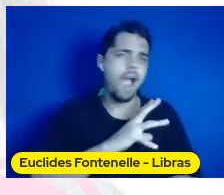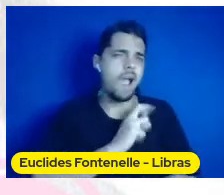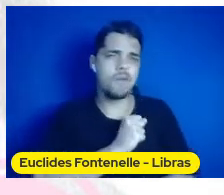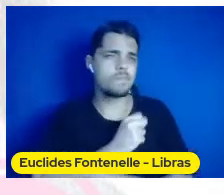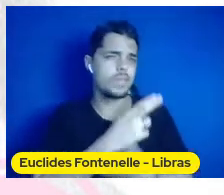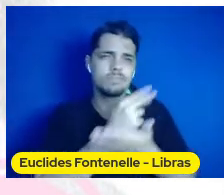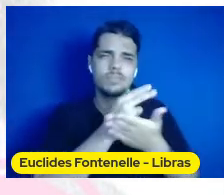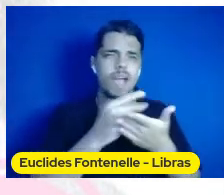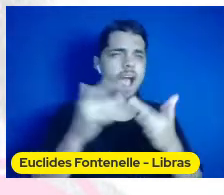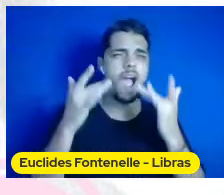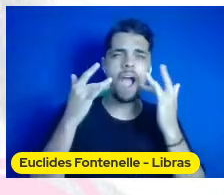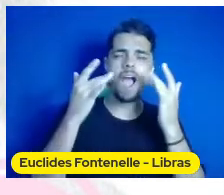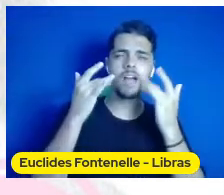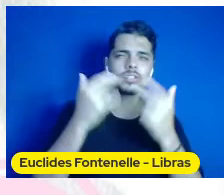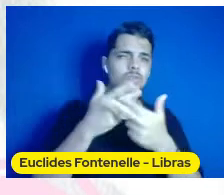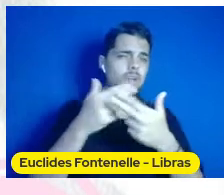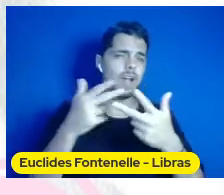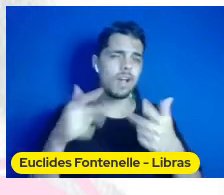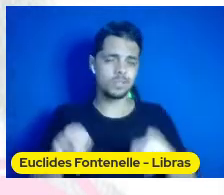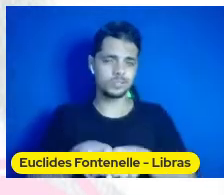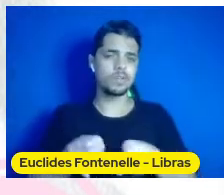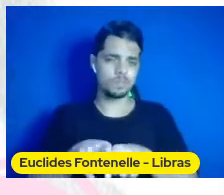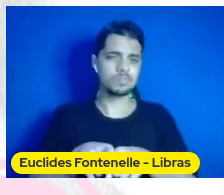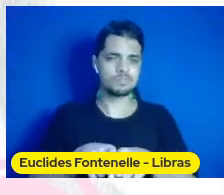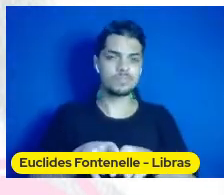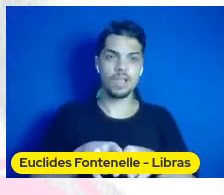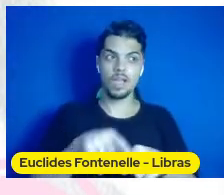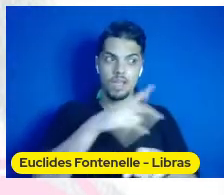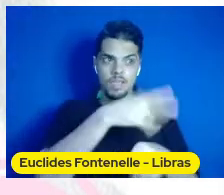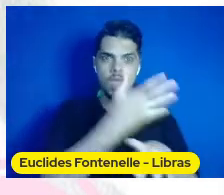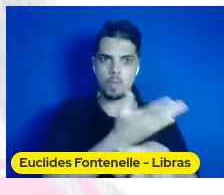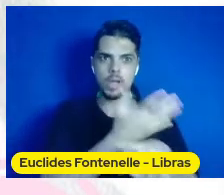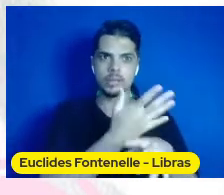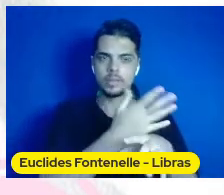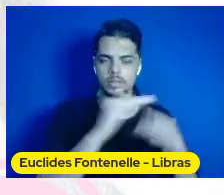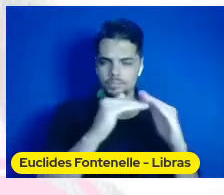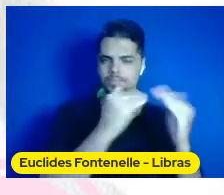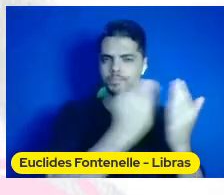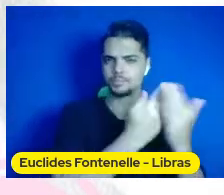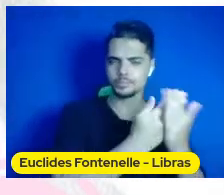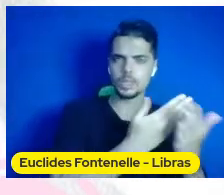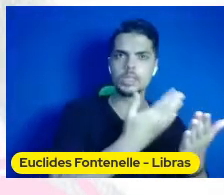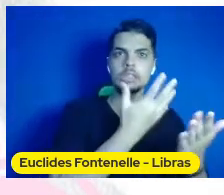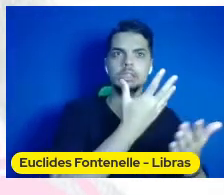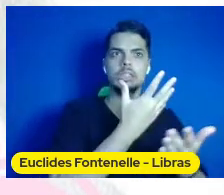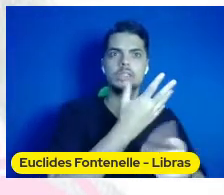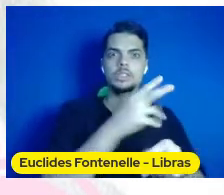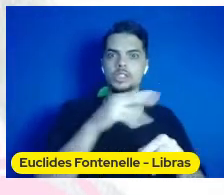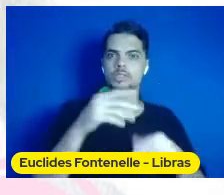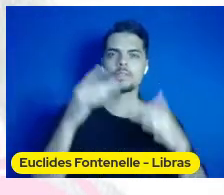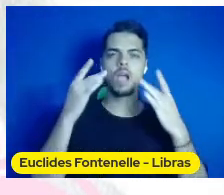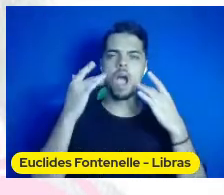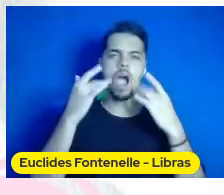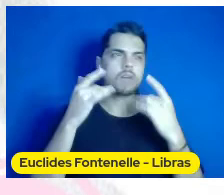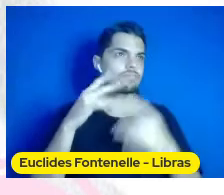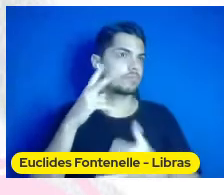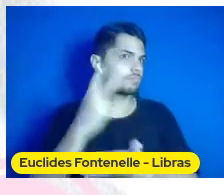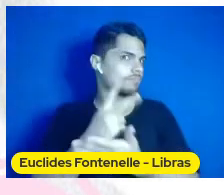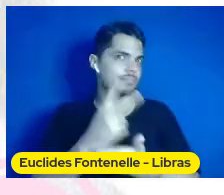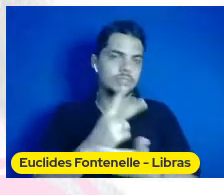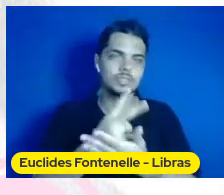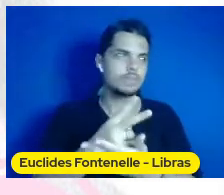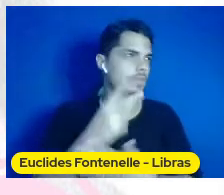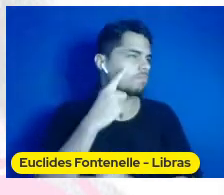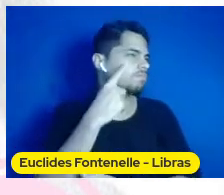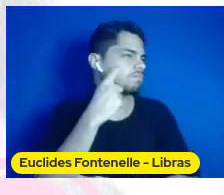bastante as aulas de artes quando tinha, né? Com o tempo foi acabando. E isso me despertou muito o interesse em